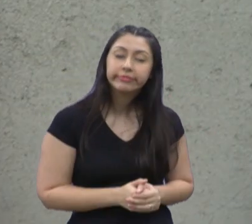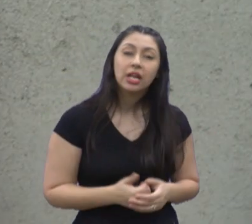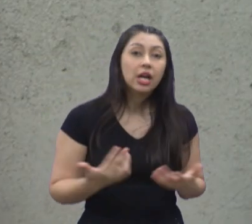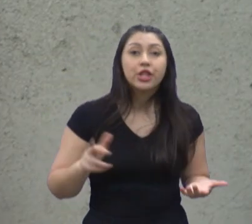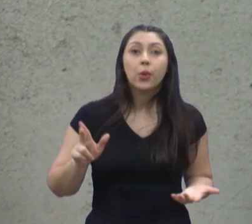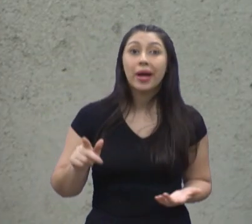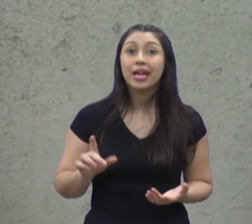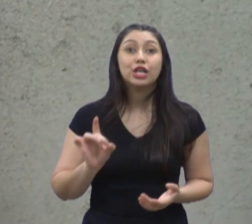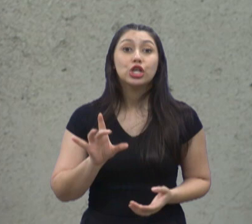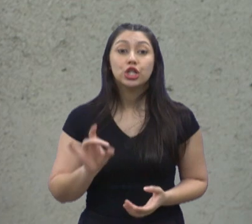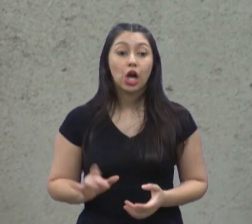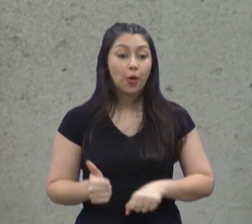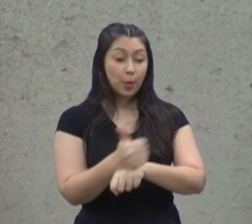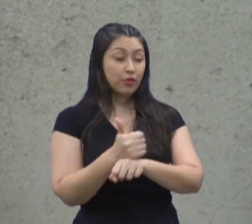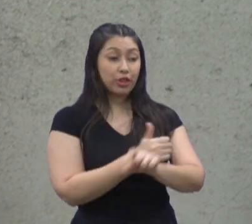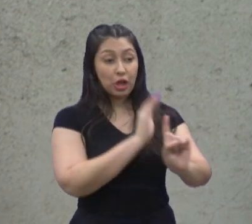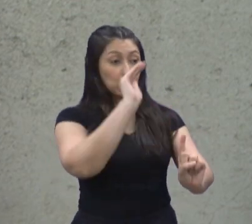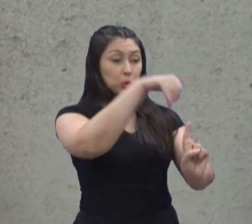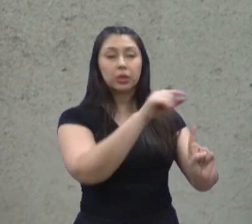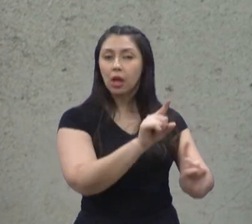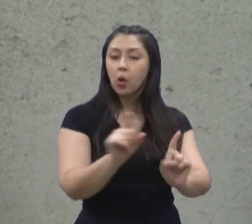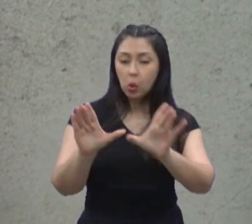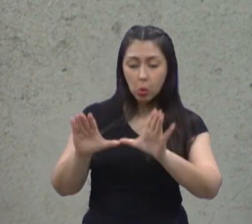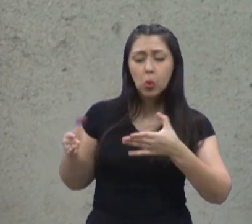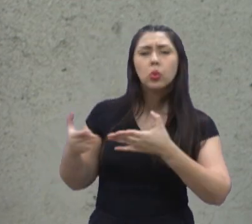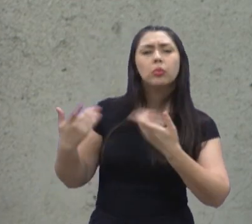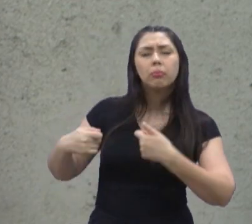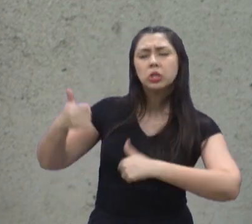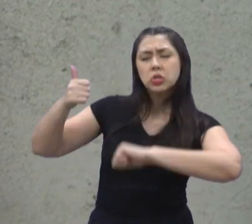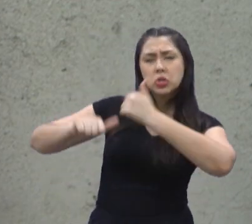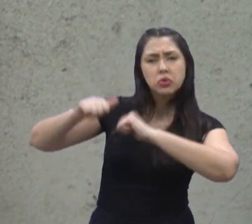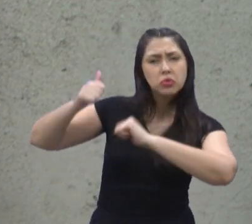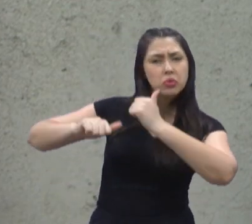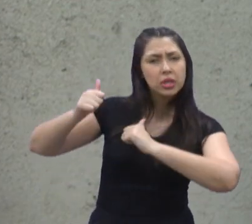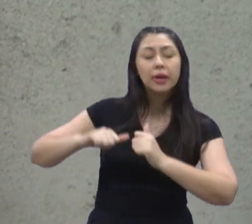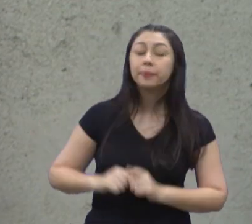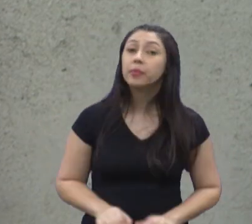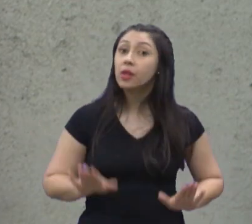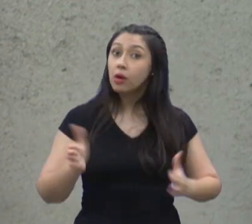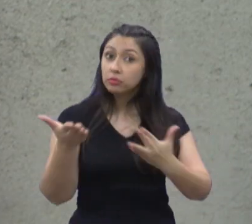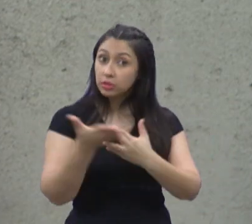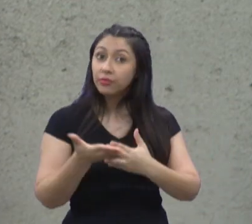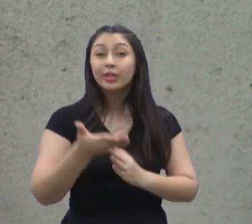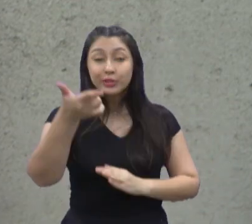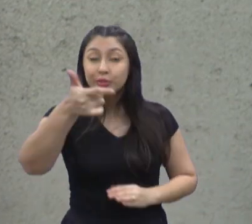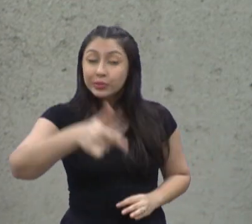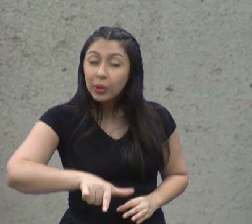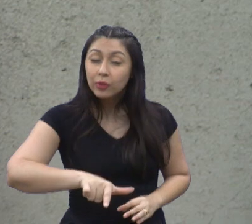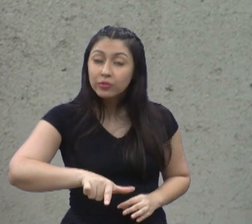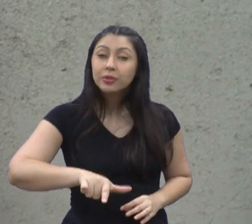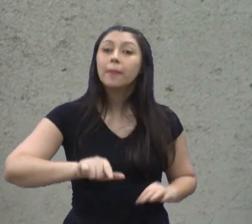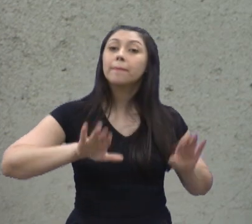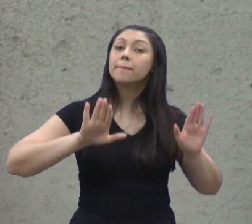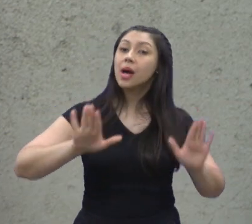não é só do vendedor, Sim. né? Da equipe toda tem que olhar junto a esses problemas. A gente vai chamar o último intervalo aqui no programa, mas